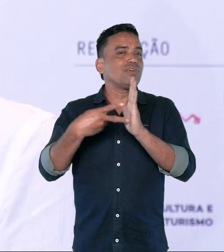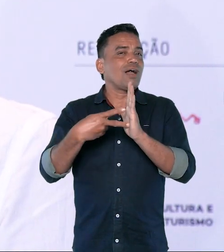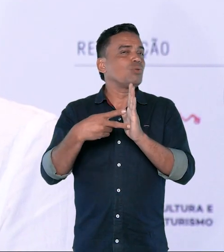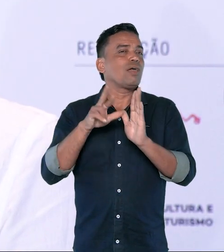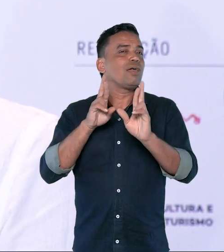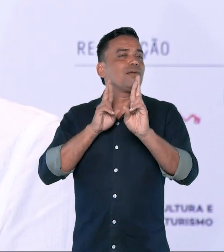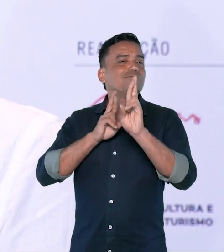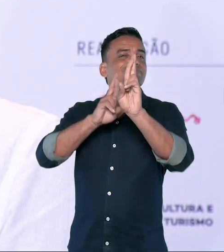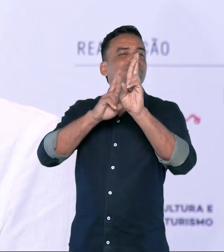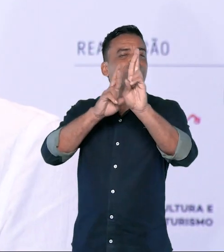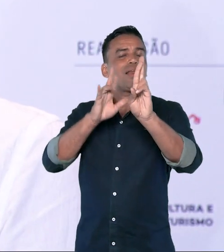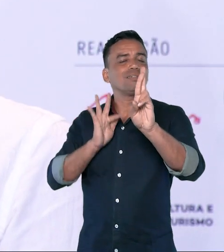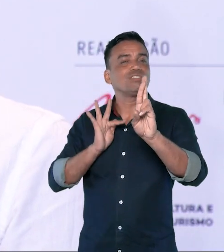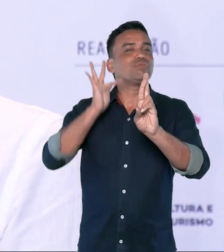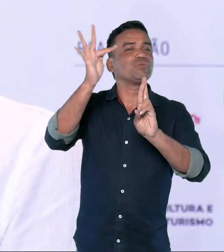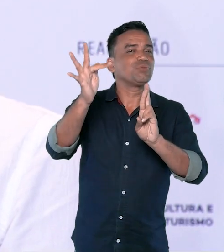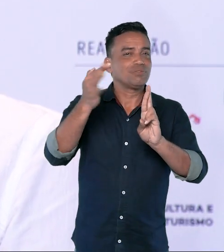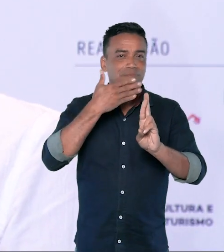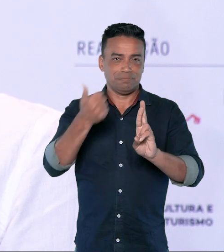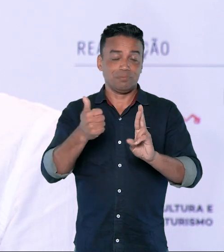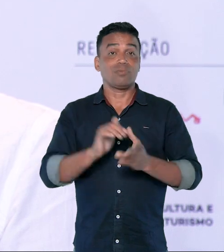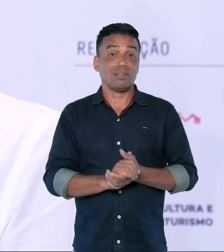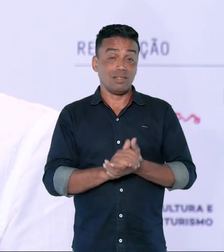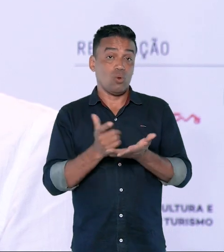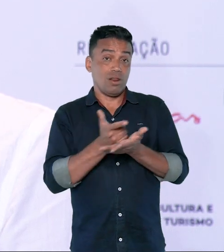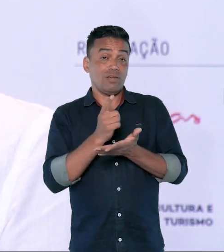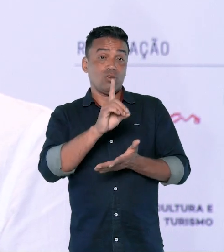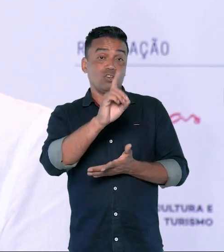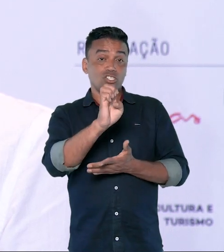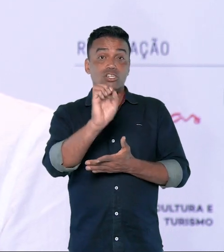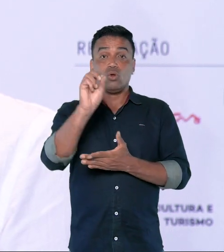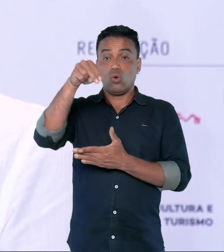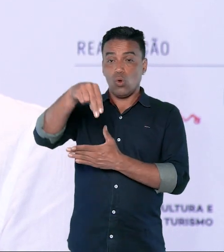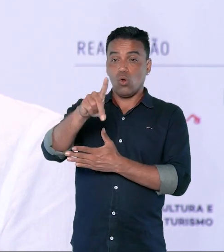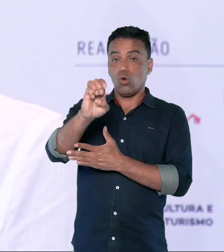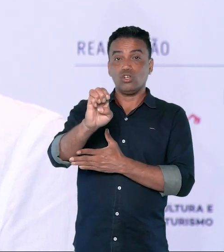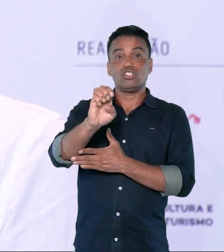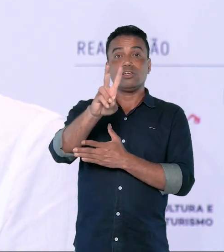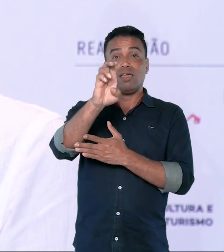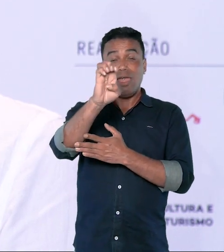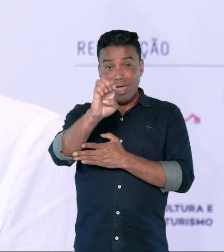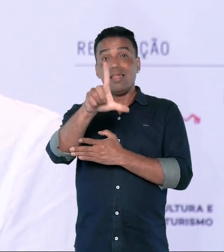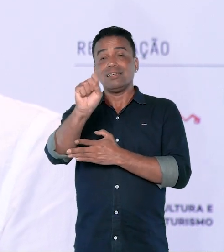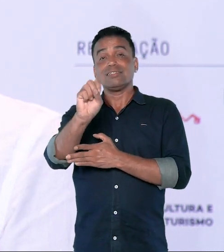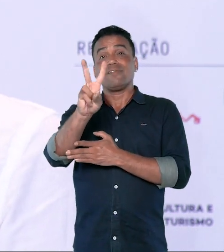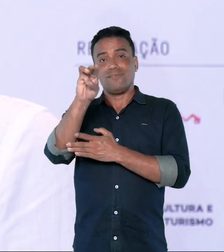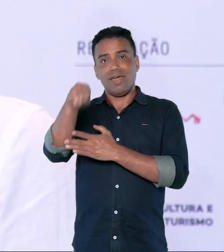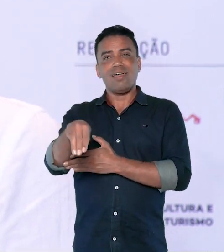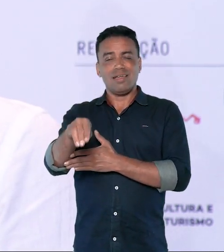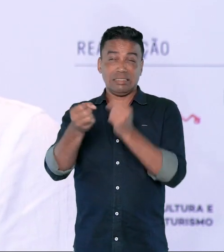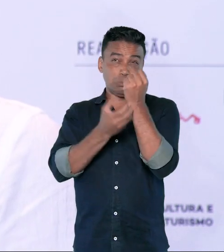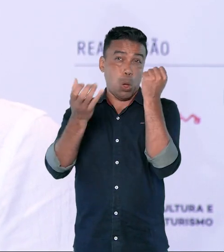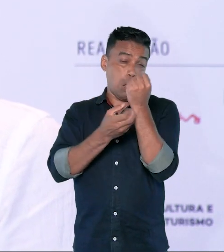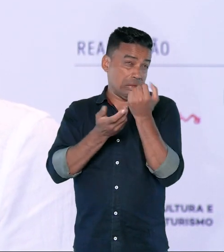dizer nos finais do... E no De Onde Eles Vêm, né, não sei se estou dando muito spoiler, né, mas há